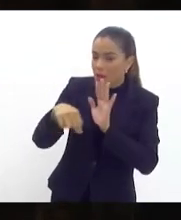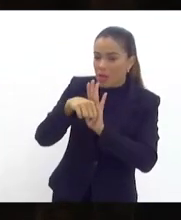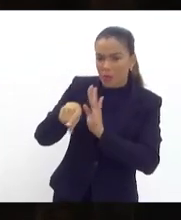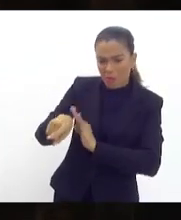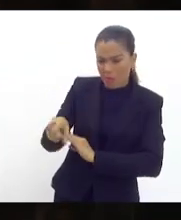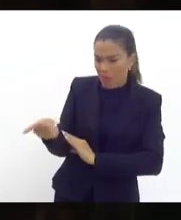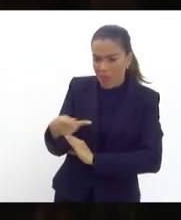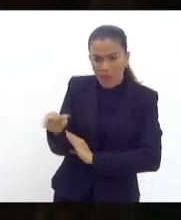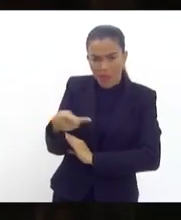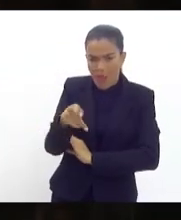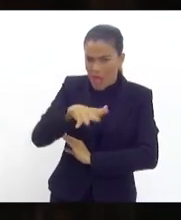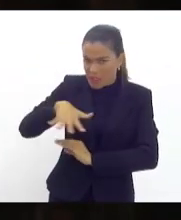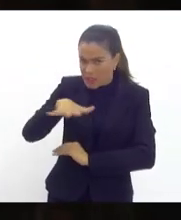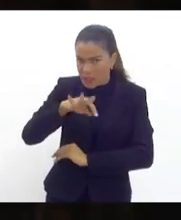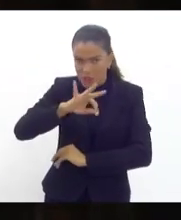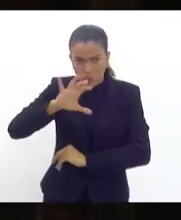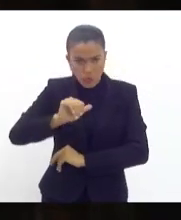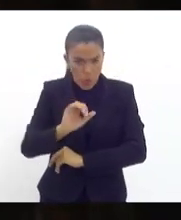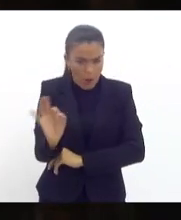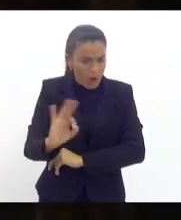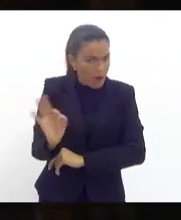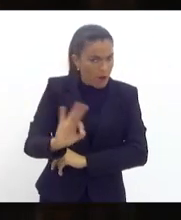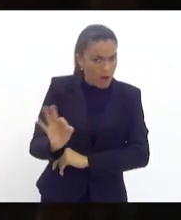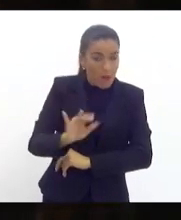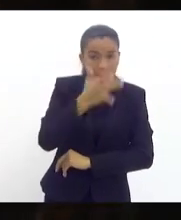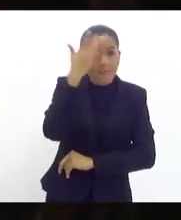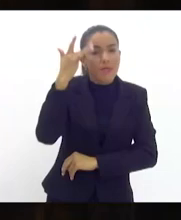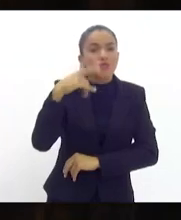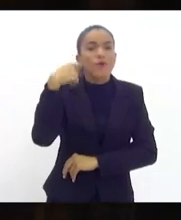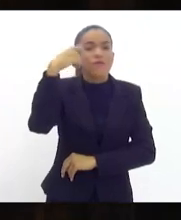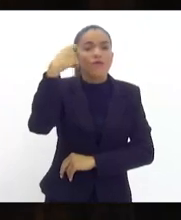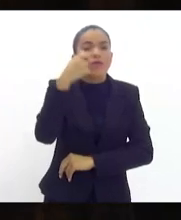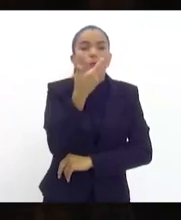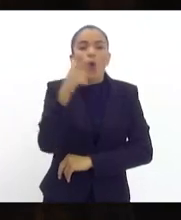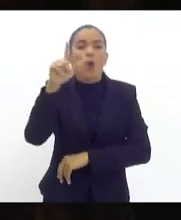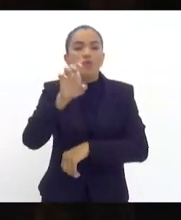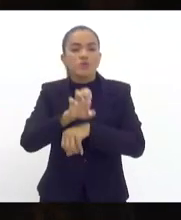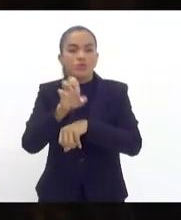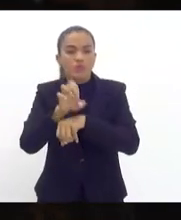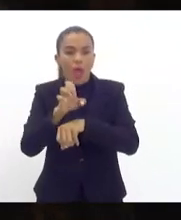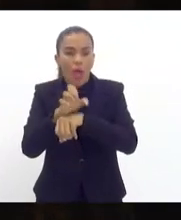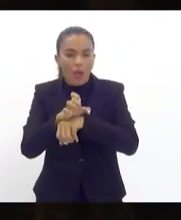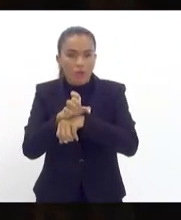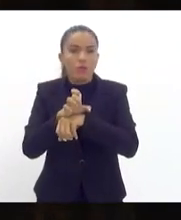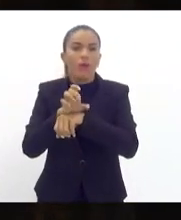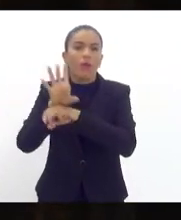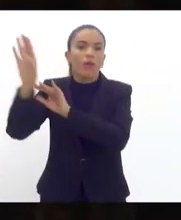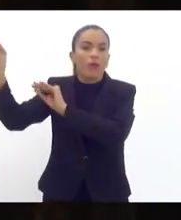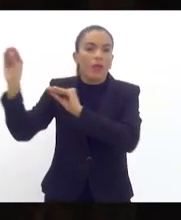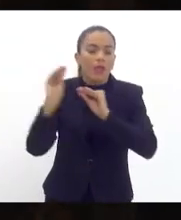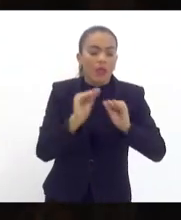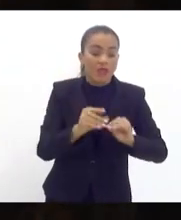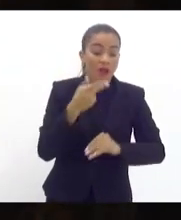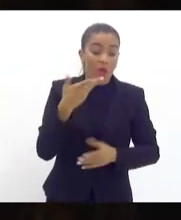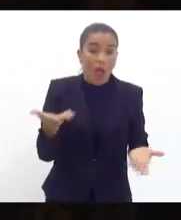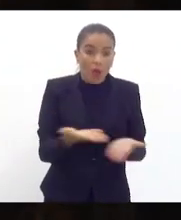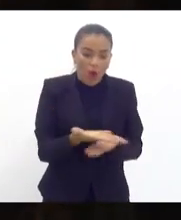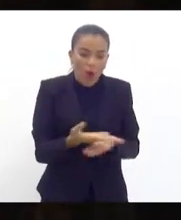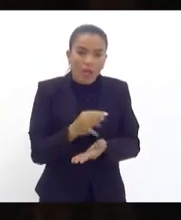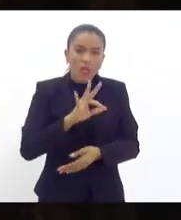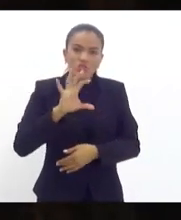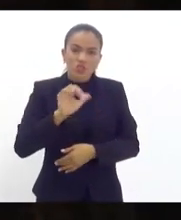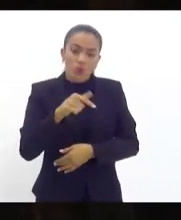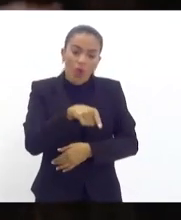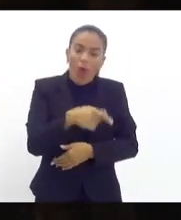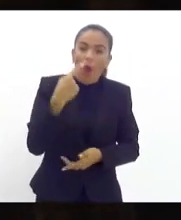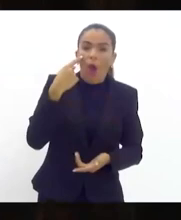não aconteceu na Tijuca as pessoas pegavam filmes de outros estados filmagem de outros estados e falavam Acabou de acontecer naquele